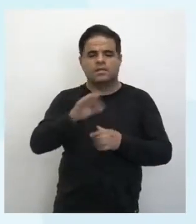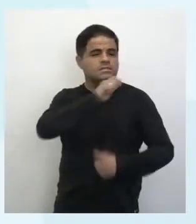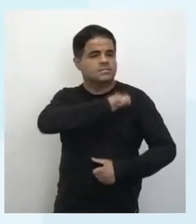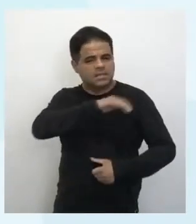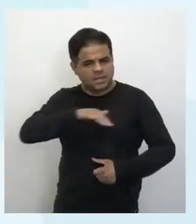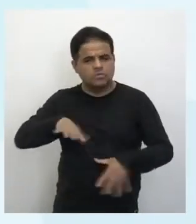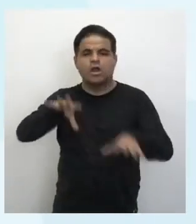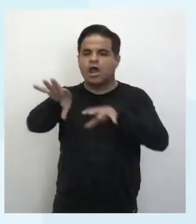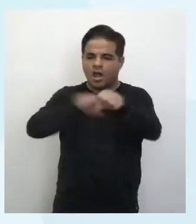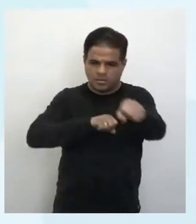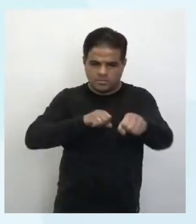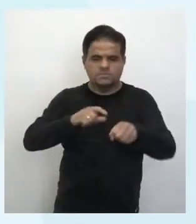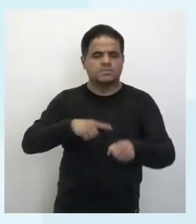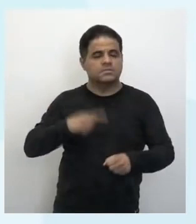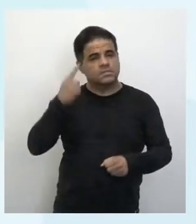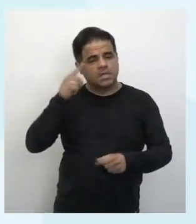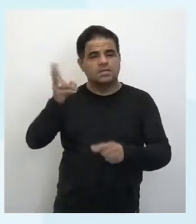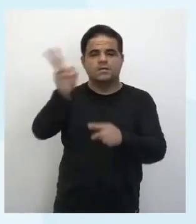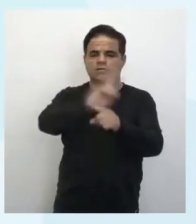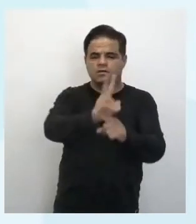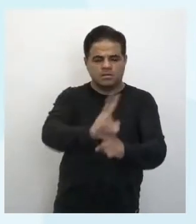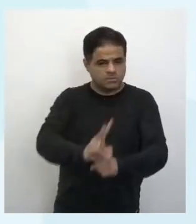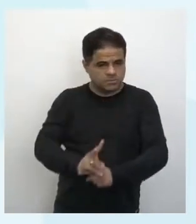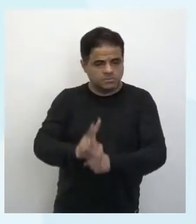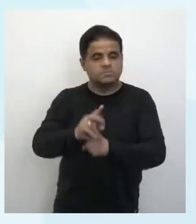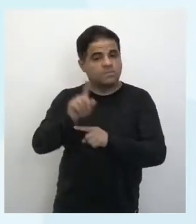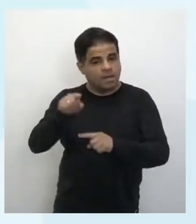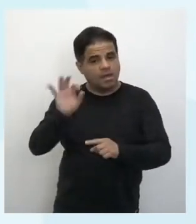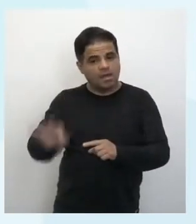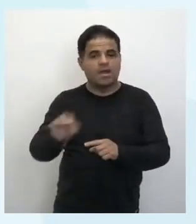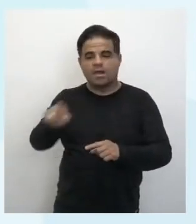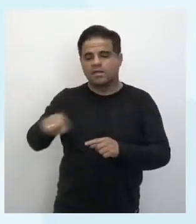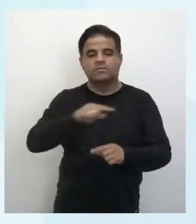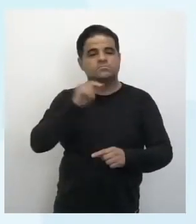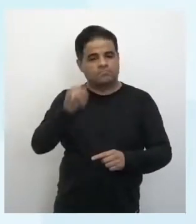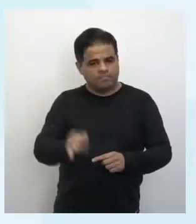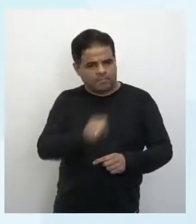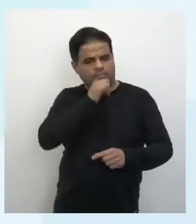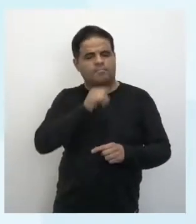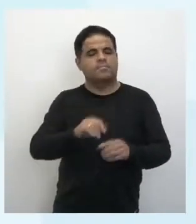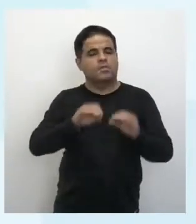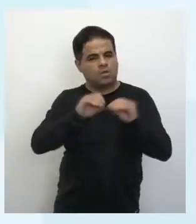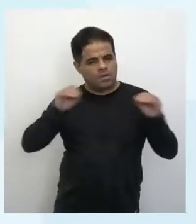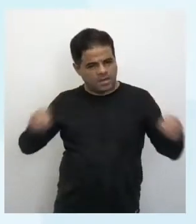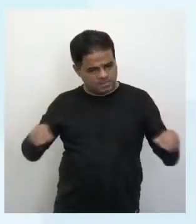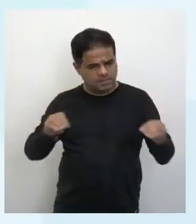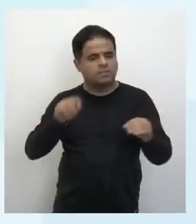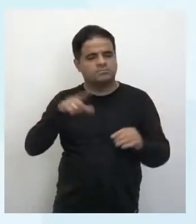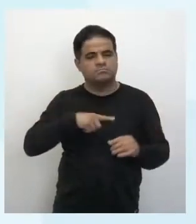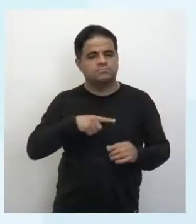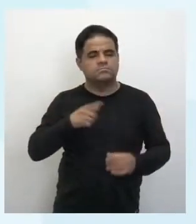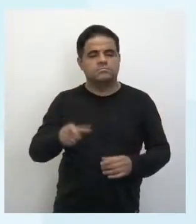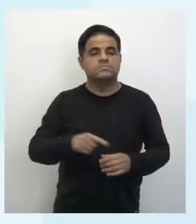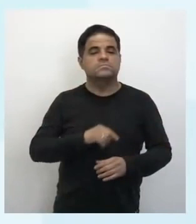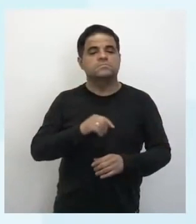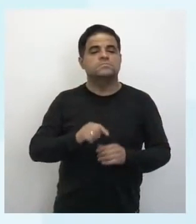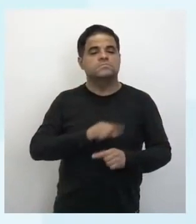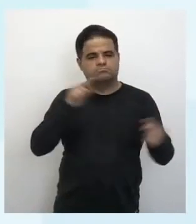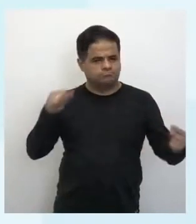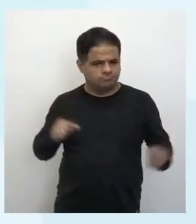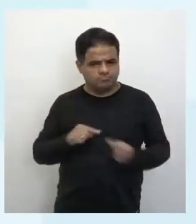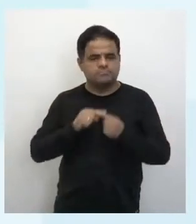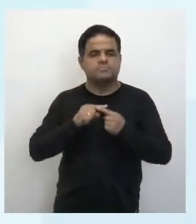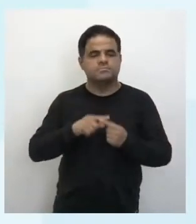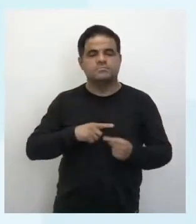da graduação que ele supervisionou. Então, esse é um exemplo de oração subordinada substantivo